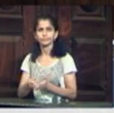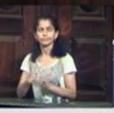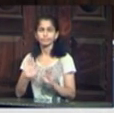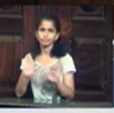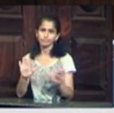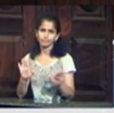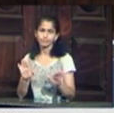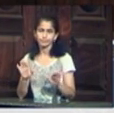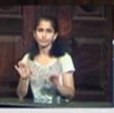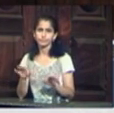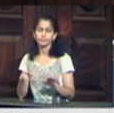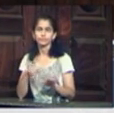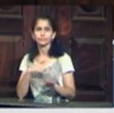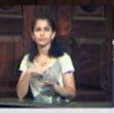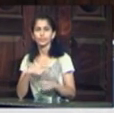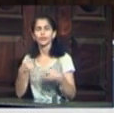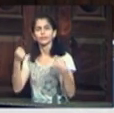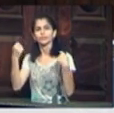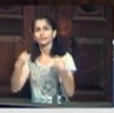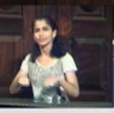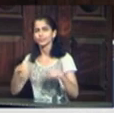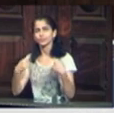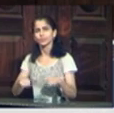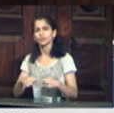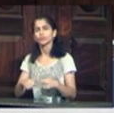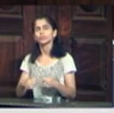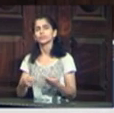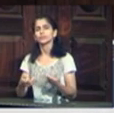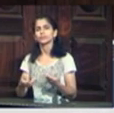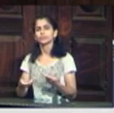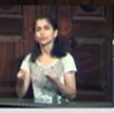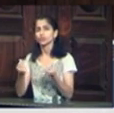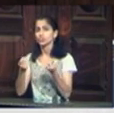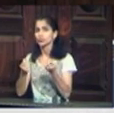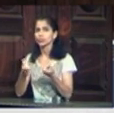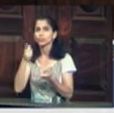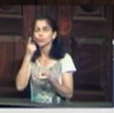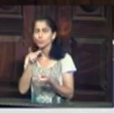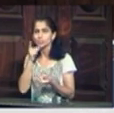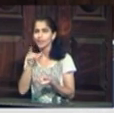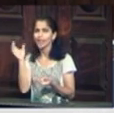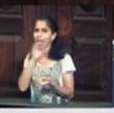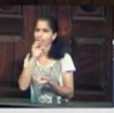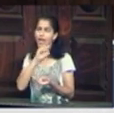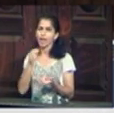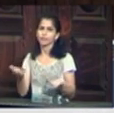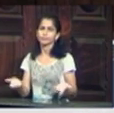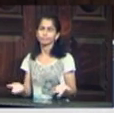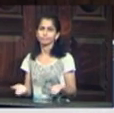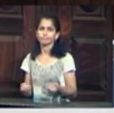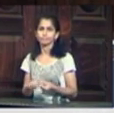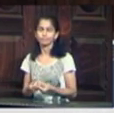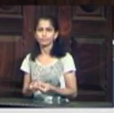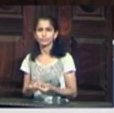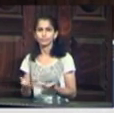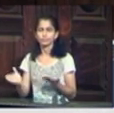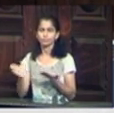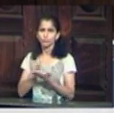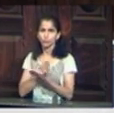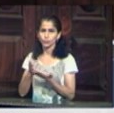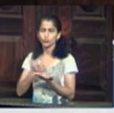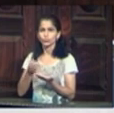Mas existe uma necessidade de fazer recurso de imediato. E alguns desses